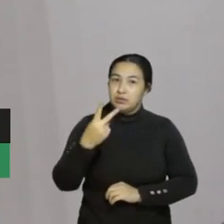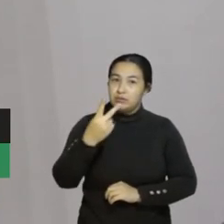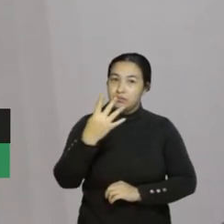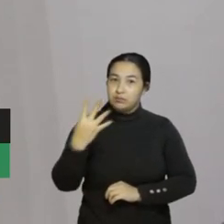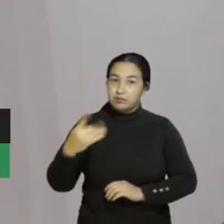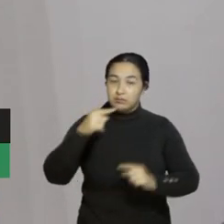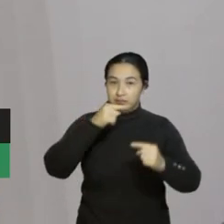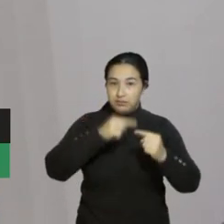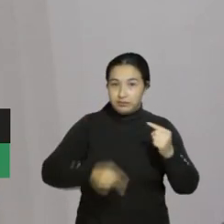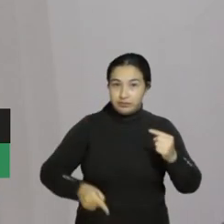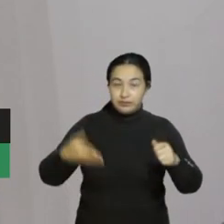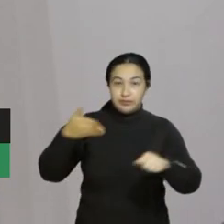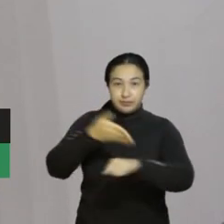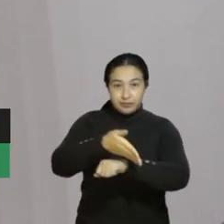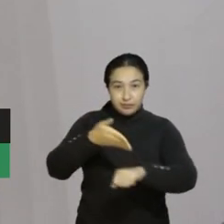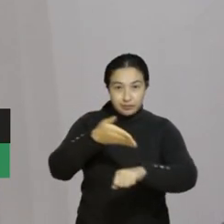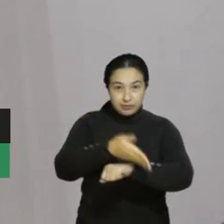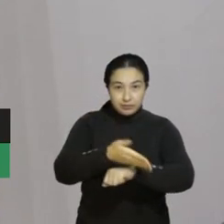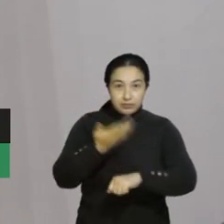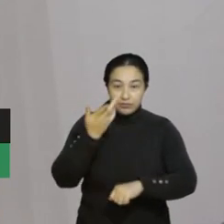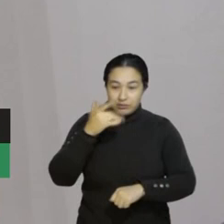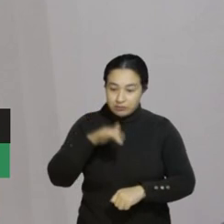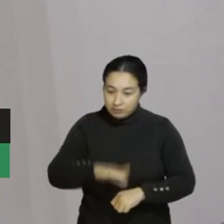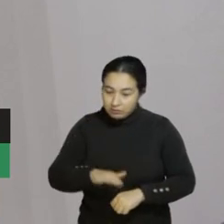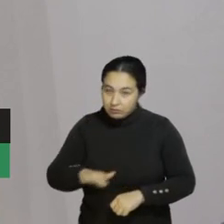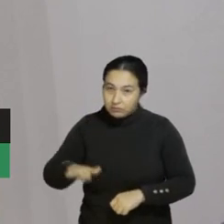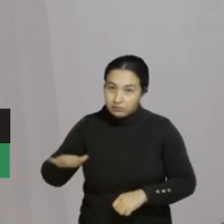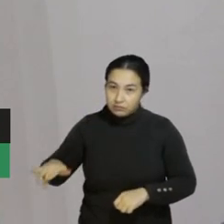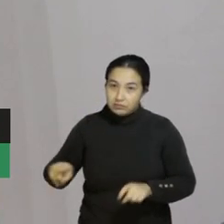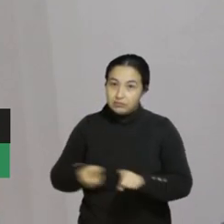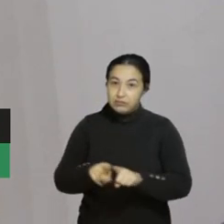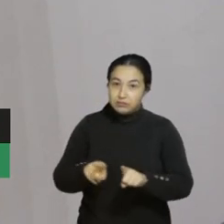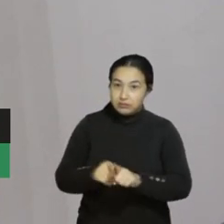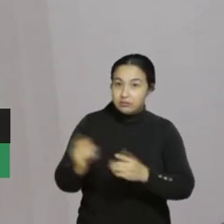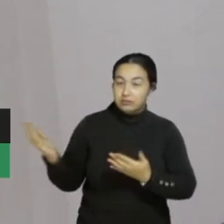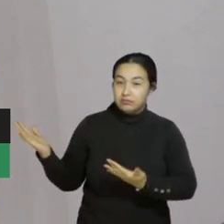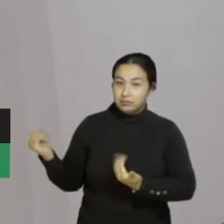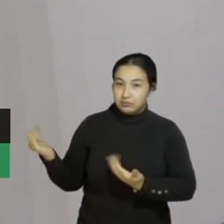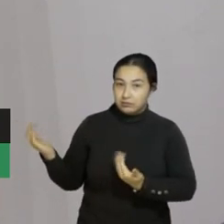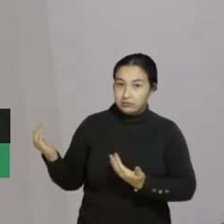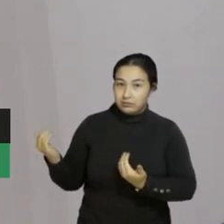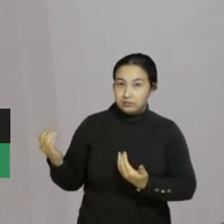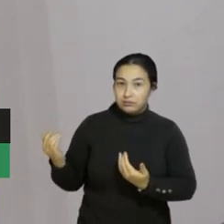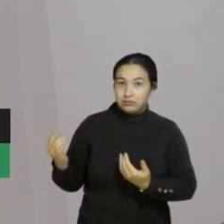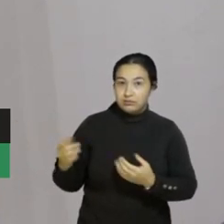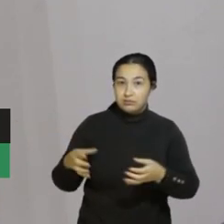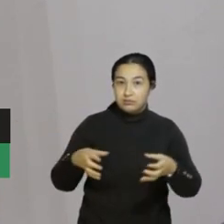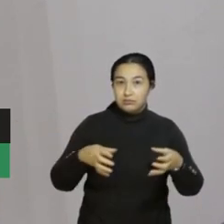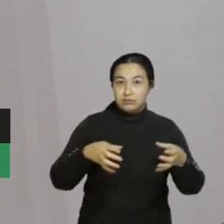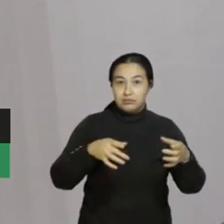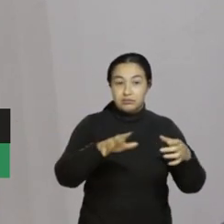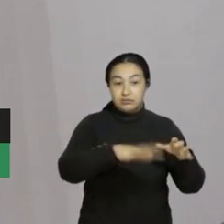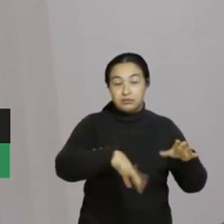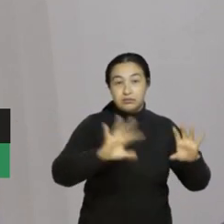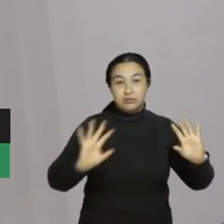a participação de crianças e adolescentes na parada do orgulho